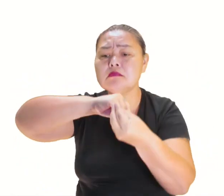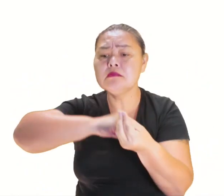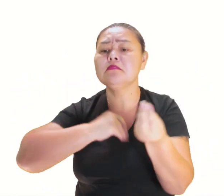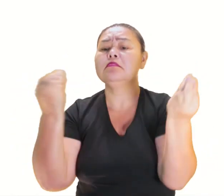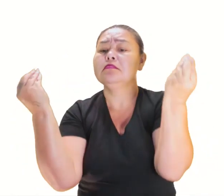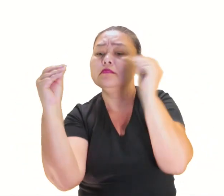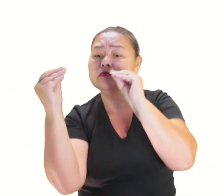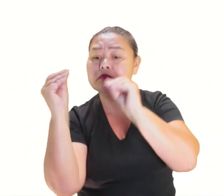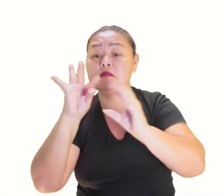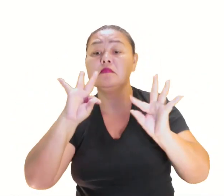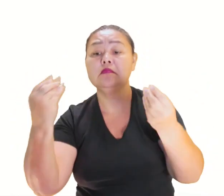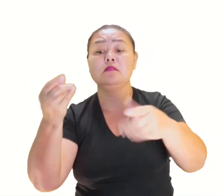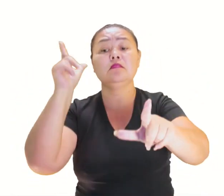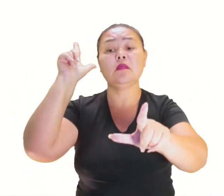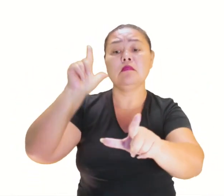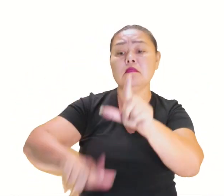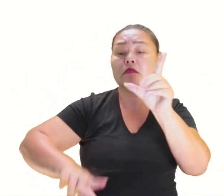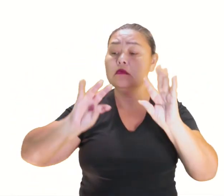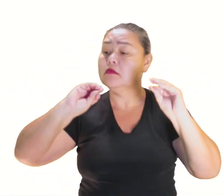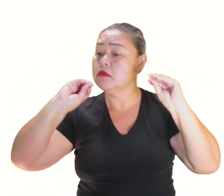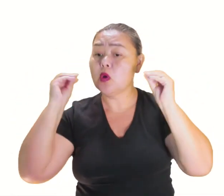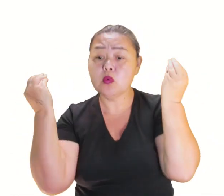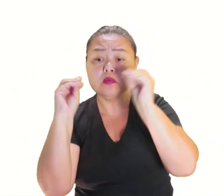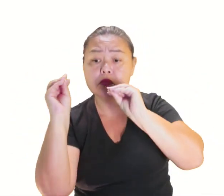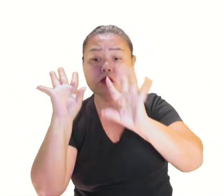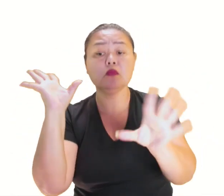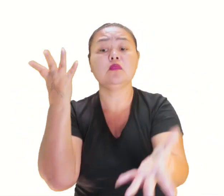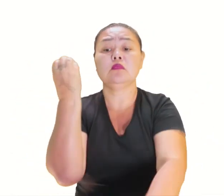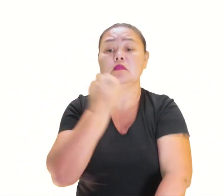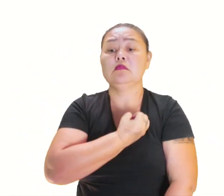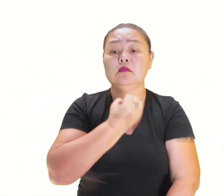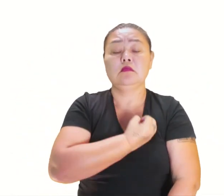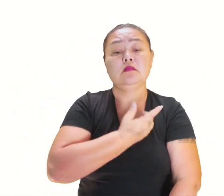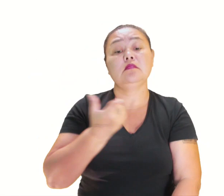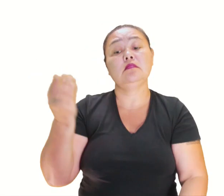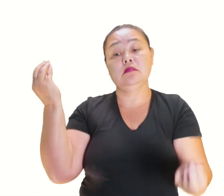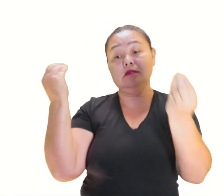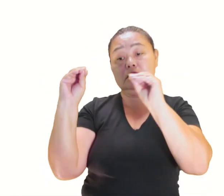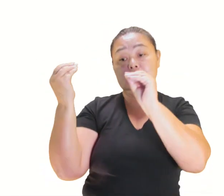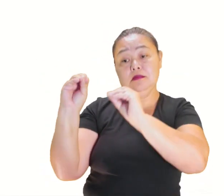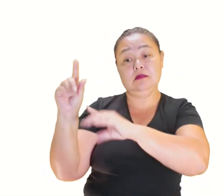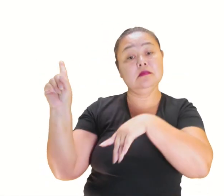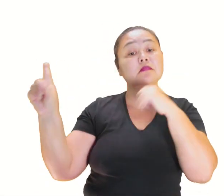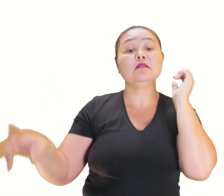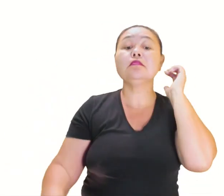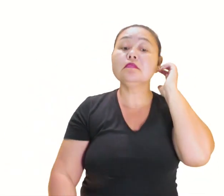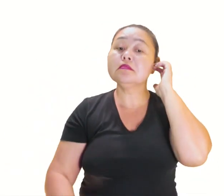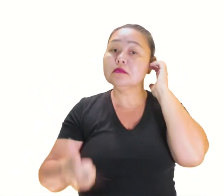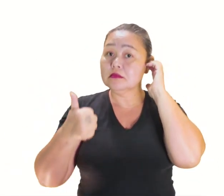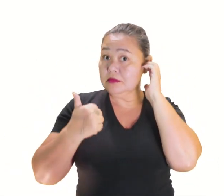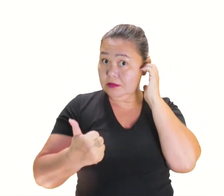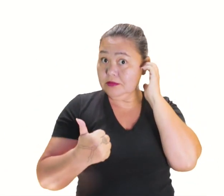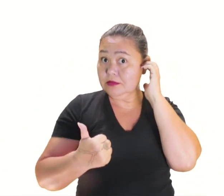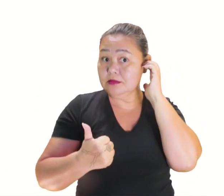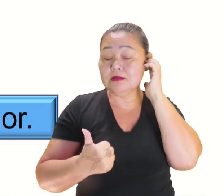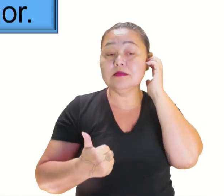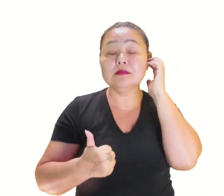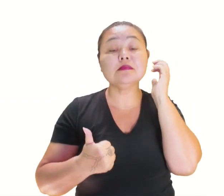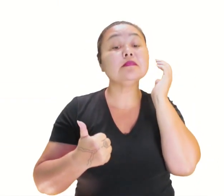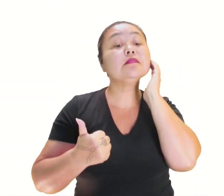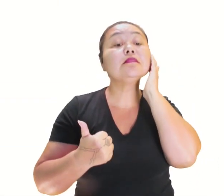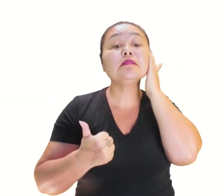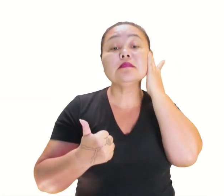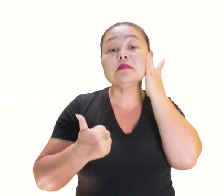letras, todos os números possíveis, né? A gente pode ter isso dentro de uma expressão algébrica, tá?